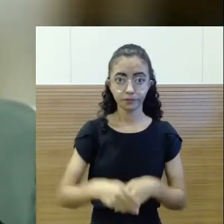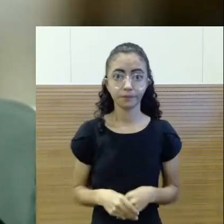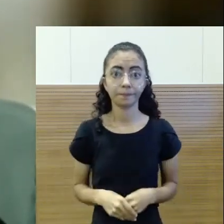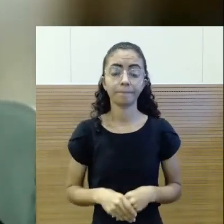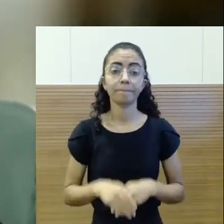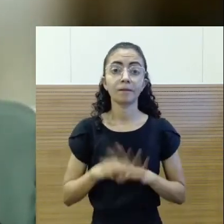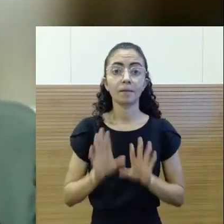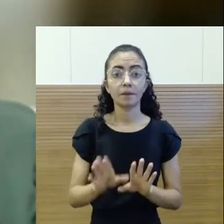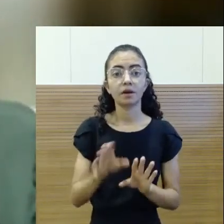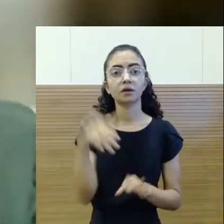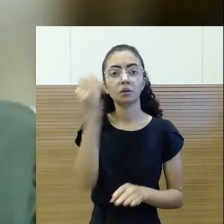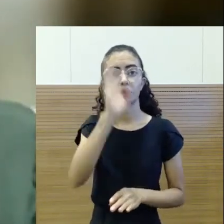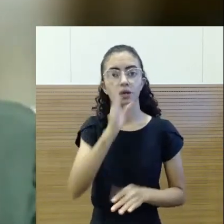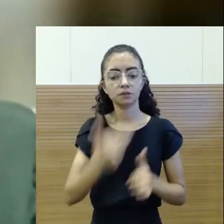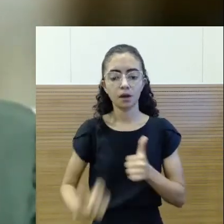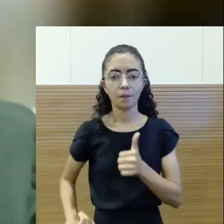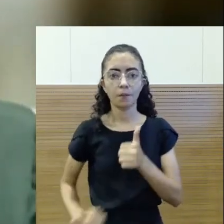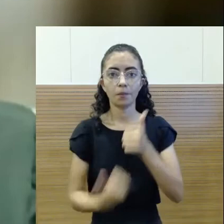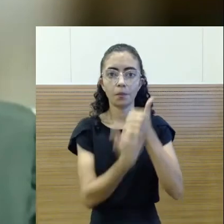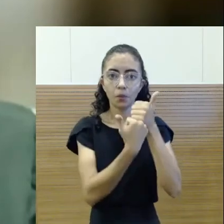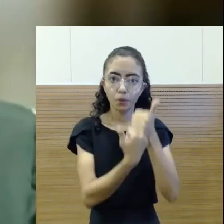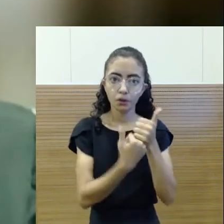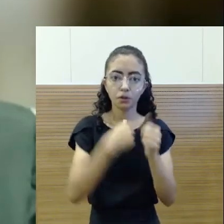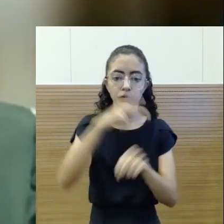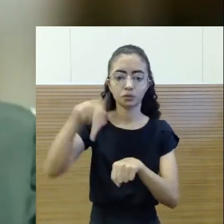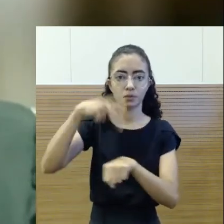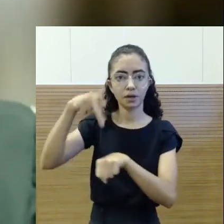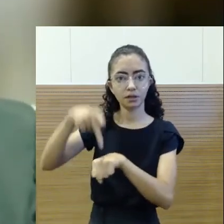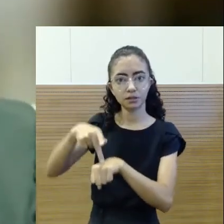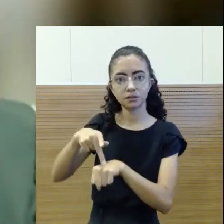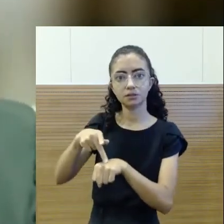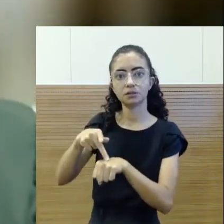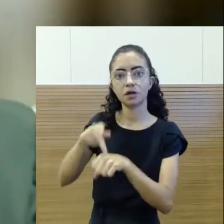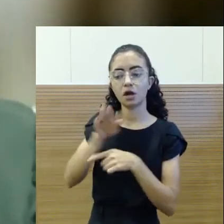que o Brasil possa apoiar esses países na elaboração dos seus guias.